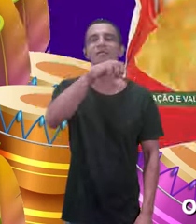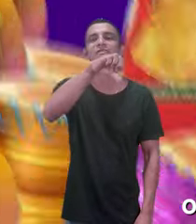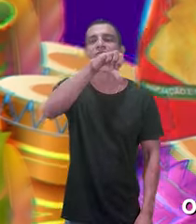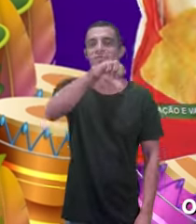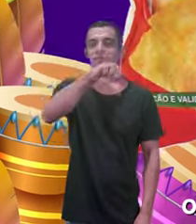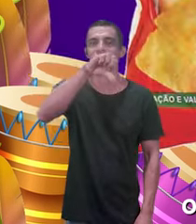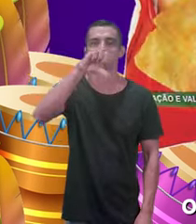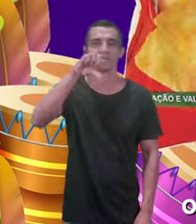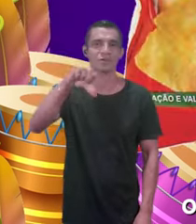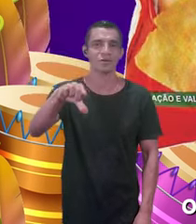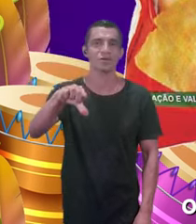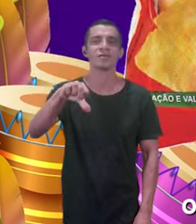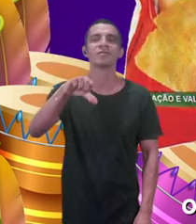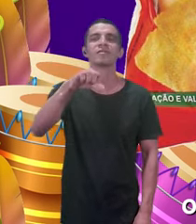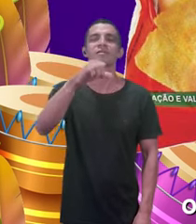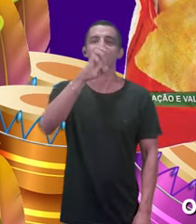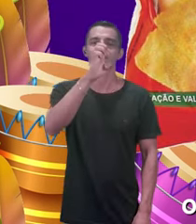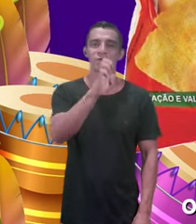R$ 3,99 no app. Massa de pastel Petrani,